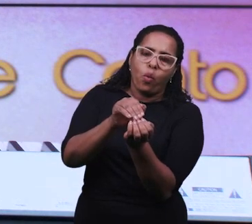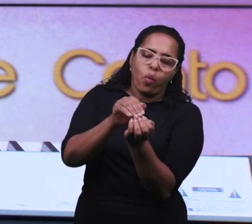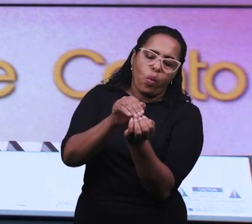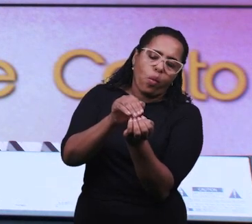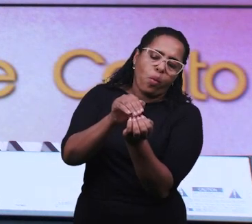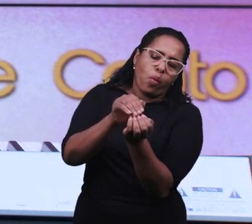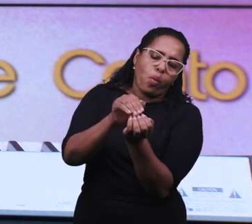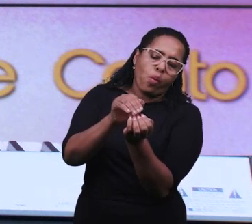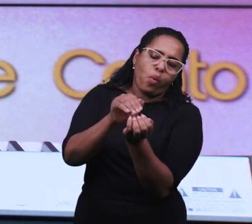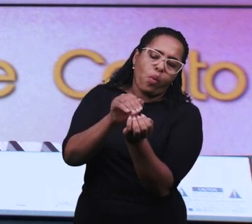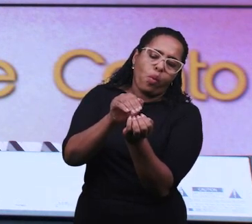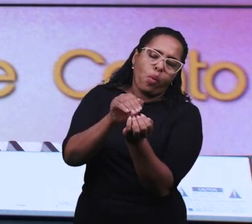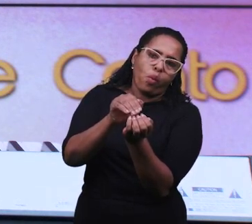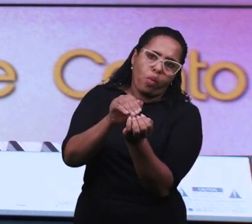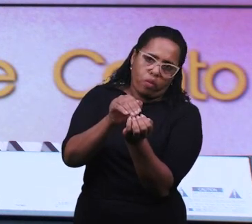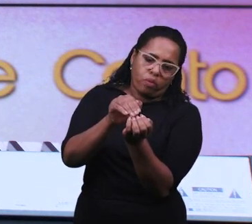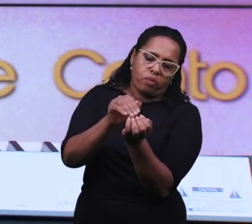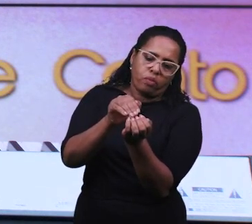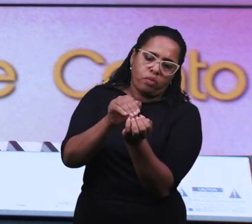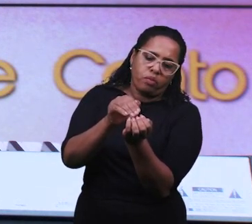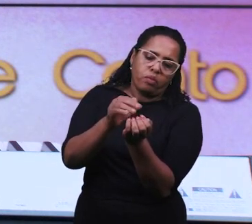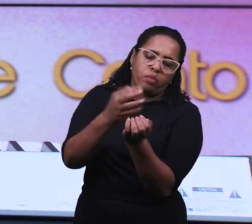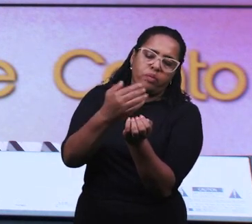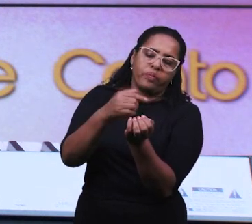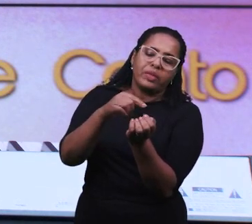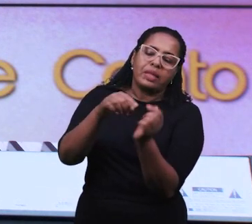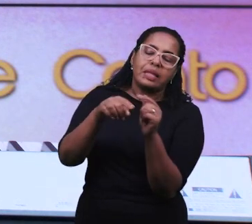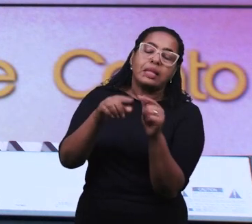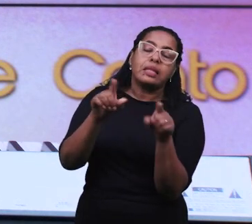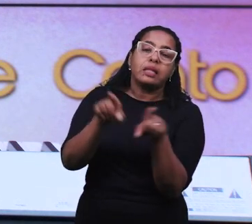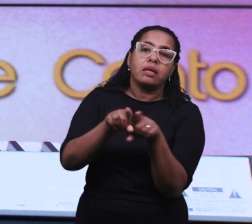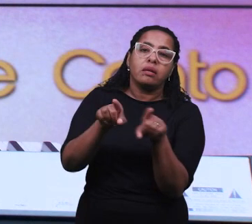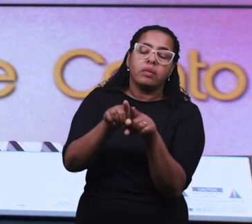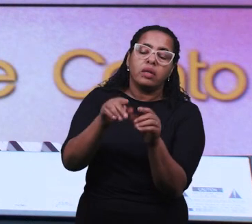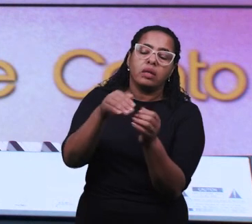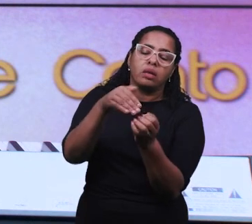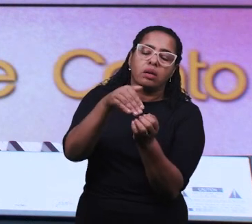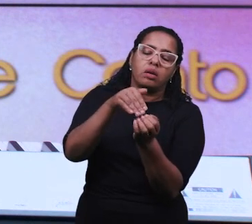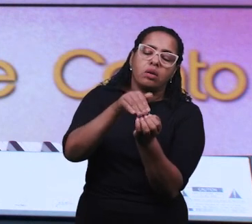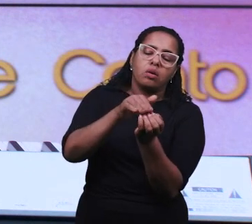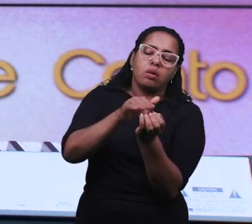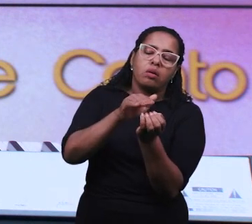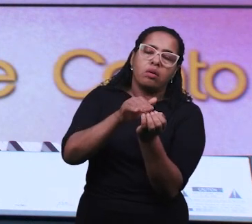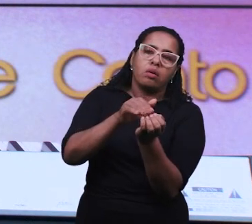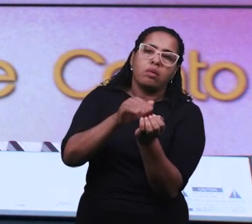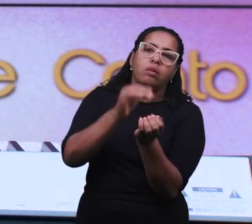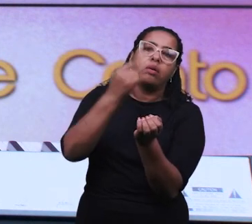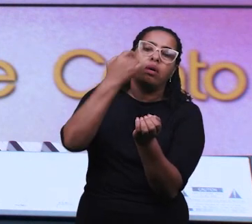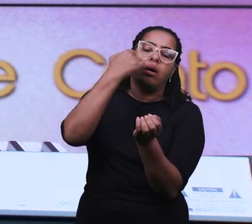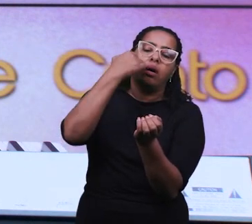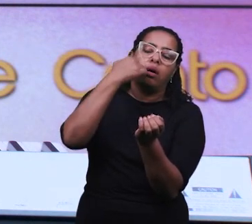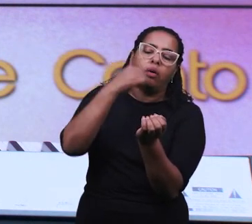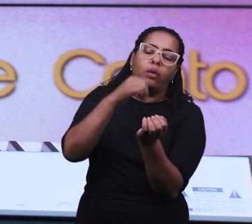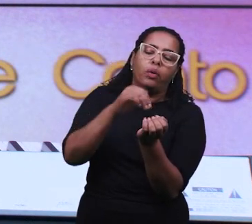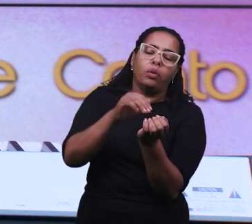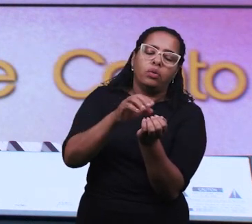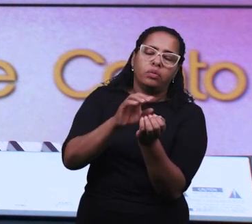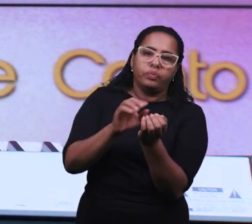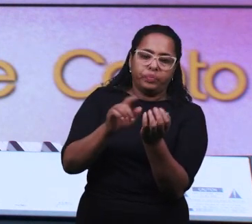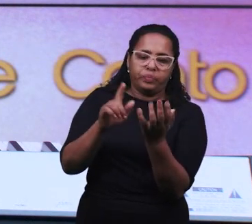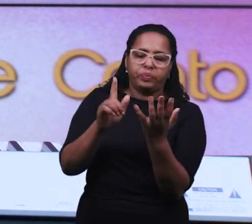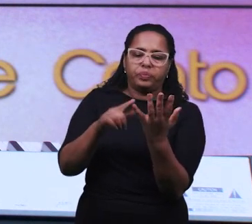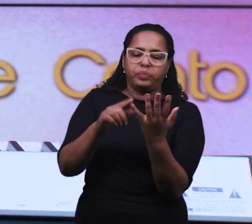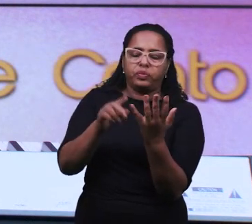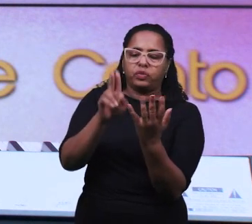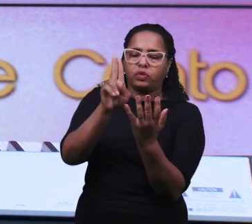na região orofaríngea, ou seja, posterior, e também tenho um abaixamento da laringe. Vogal